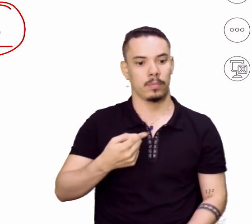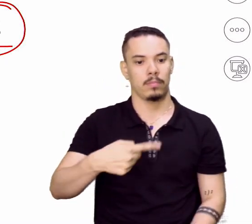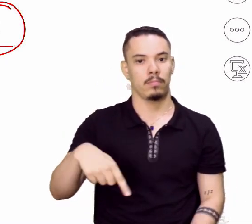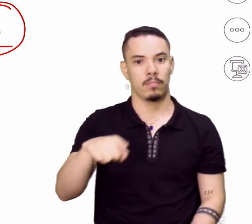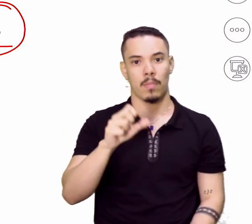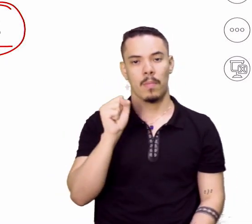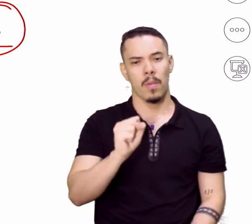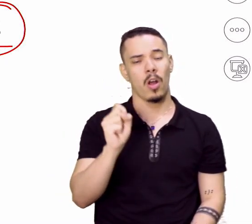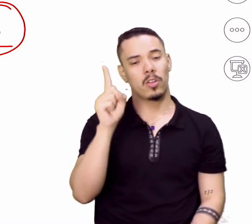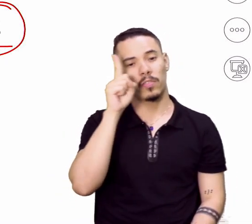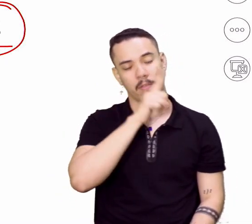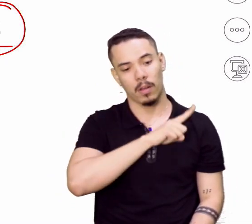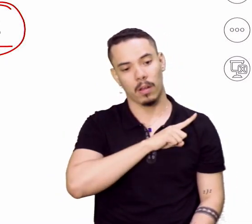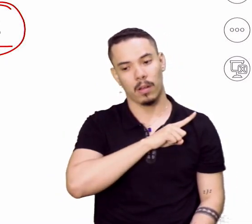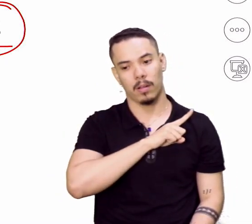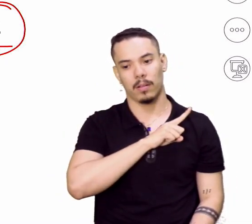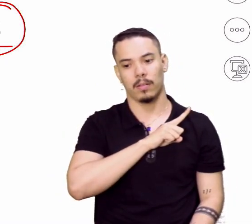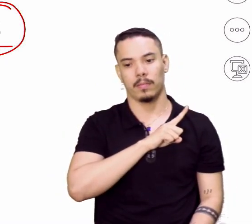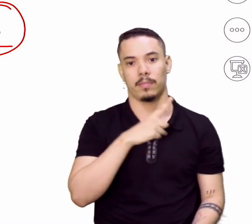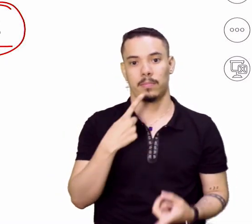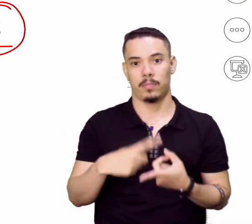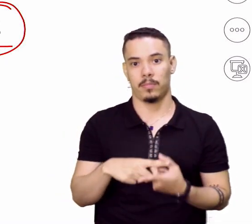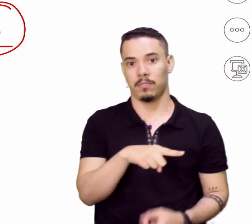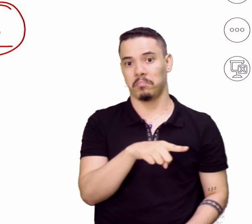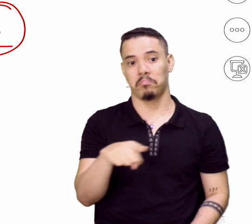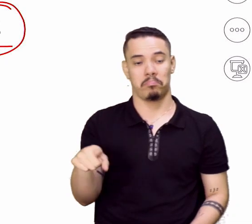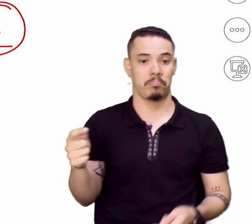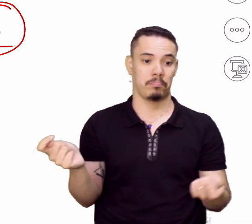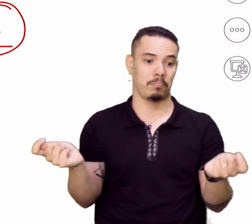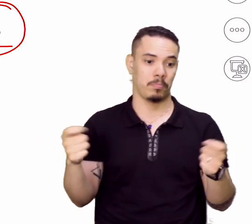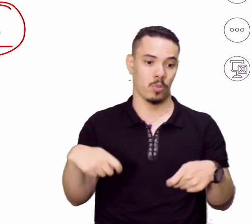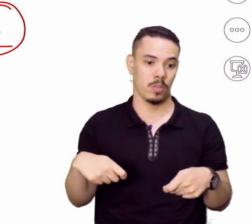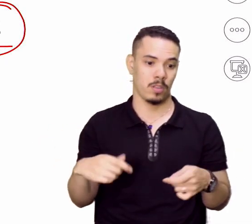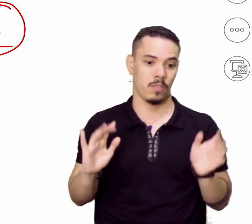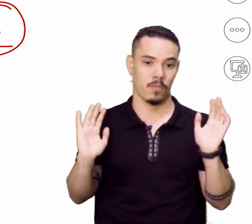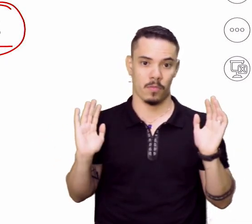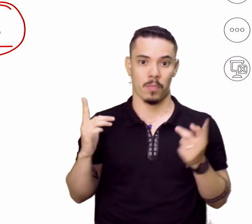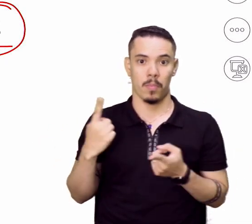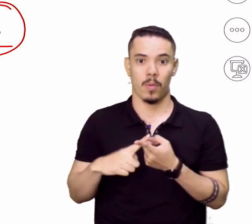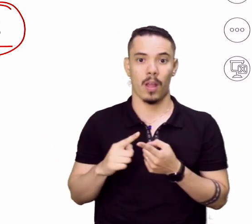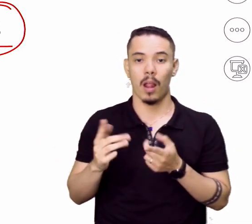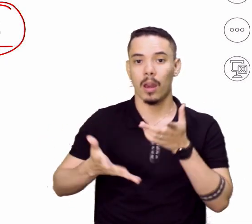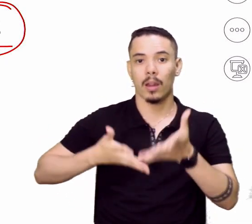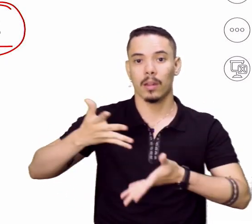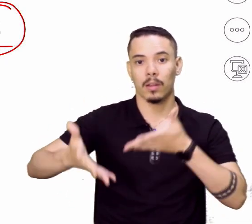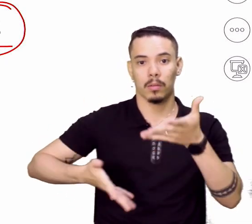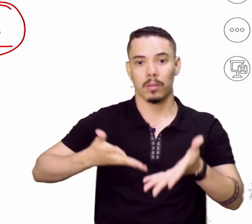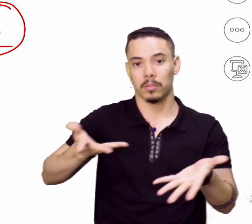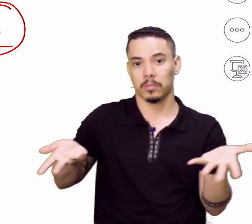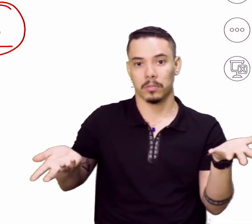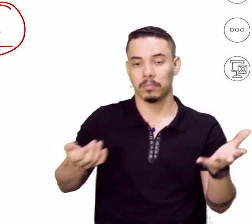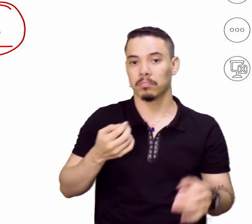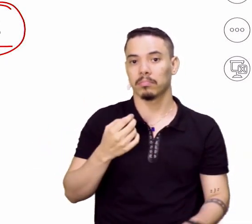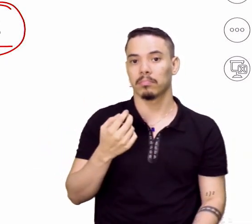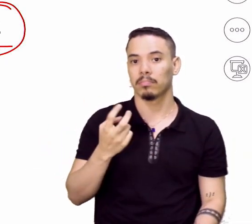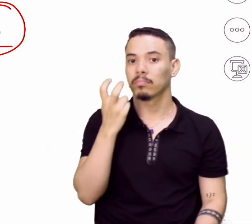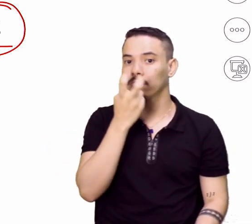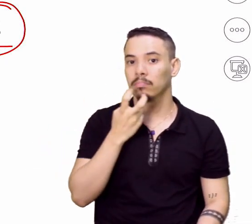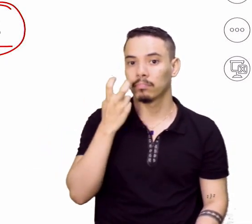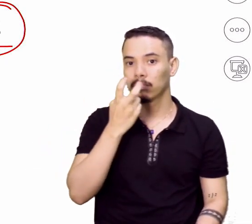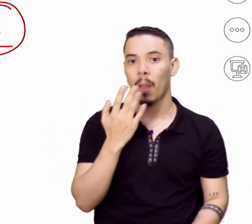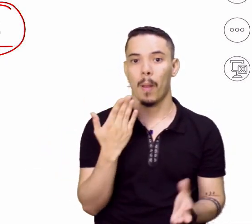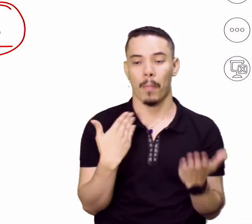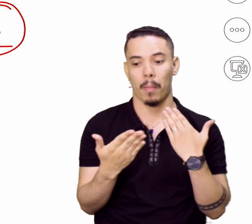cometer uns errinhos aí, porque você tem essa licença poética por ser uma linguagem oral. Mas, numa